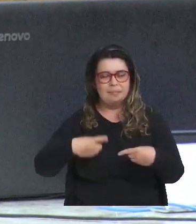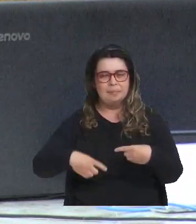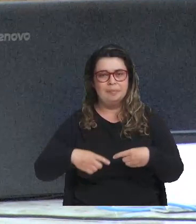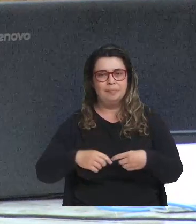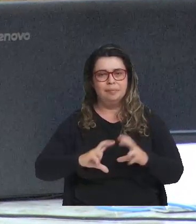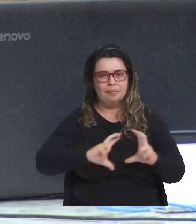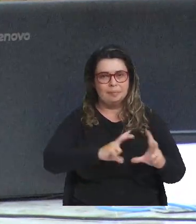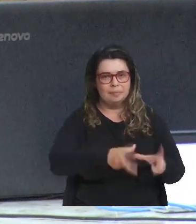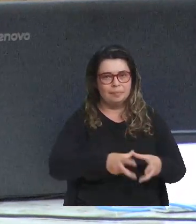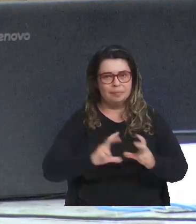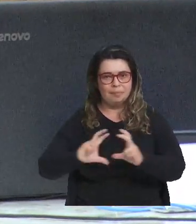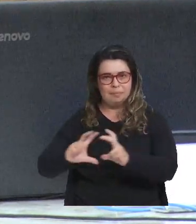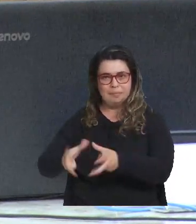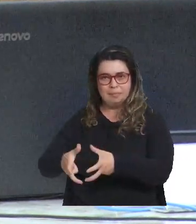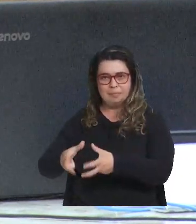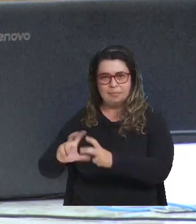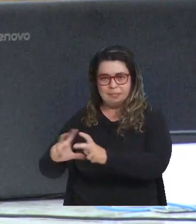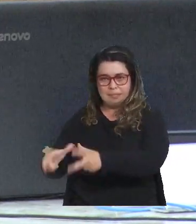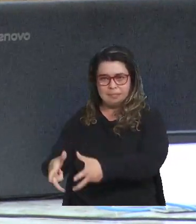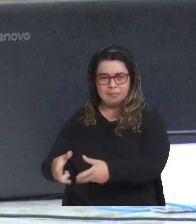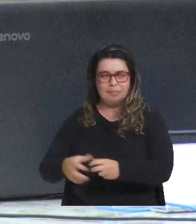comissões.